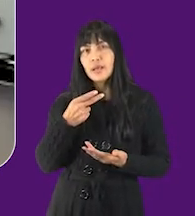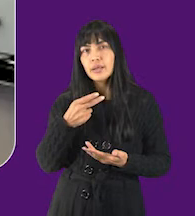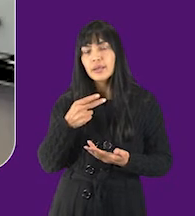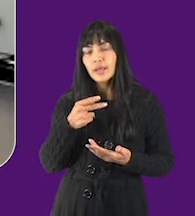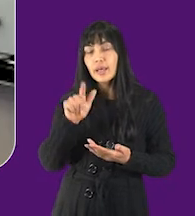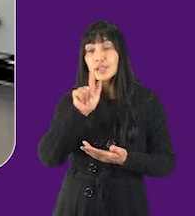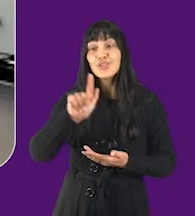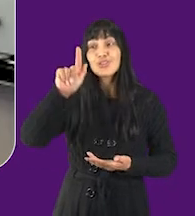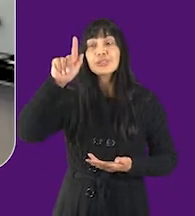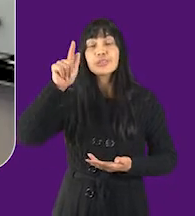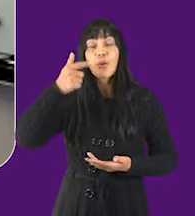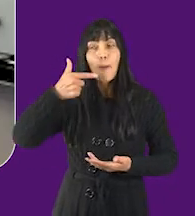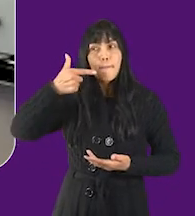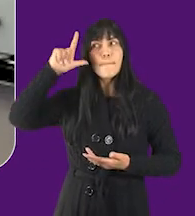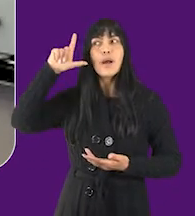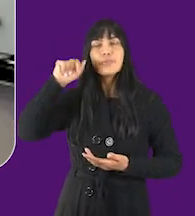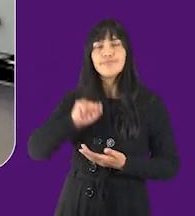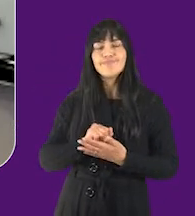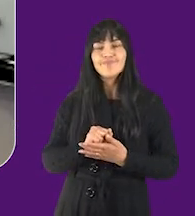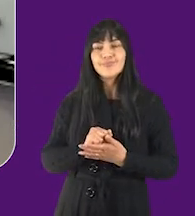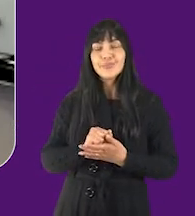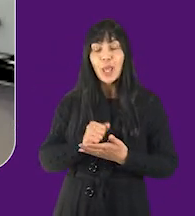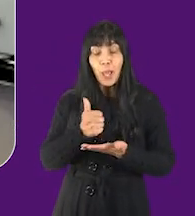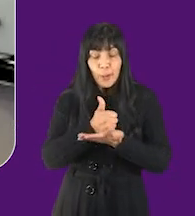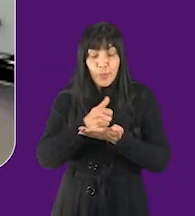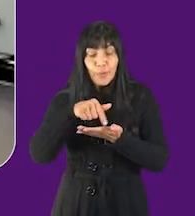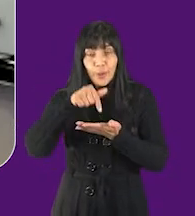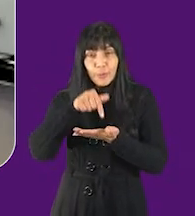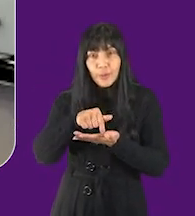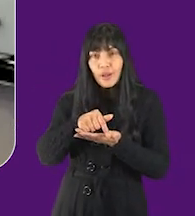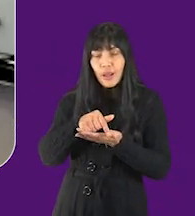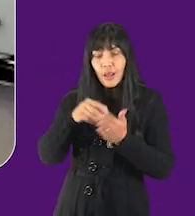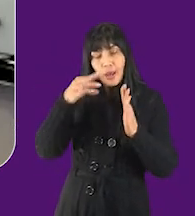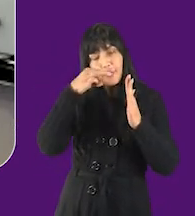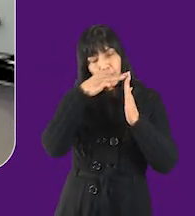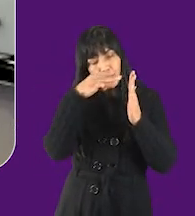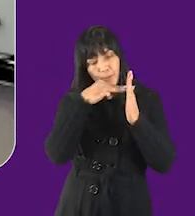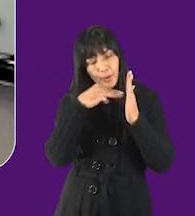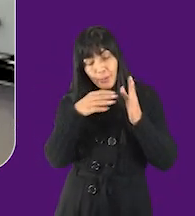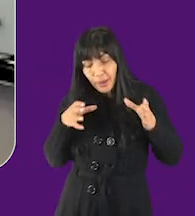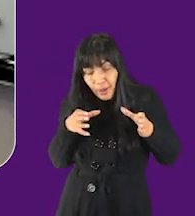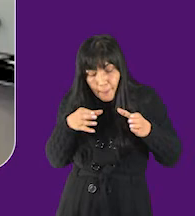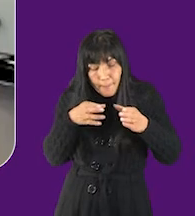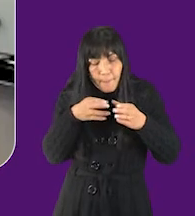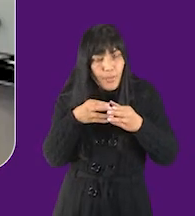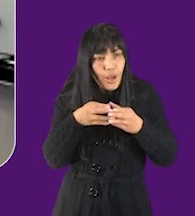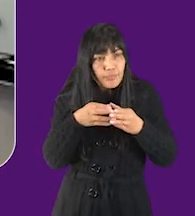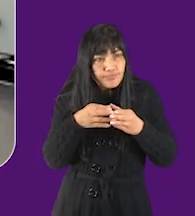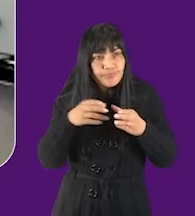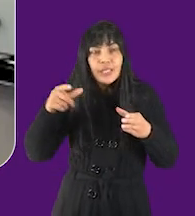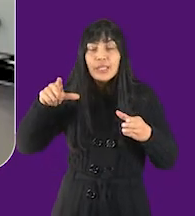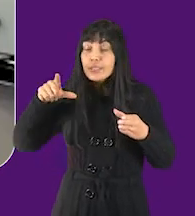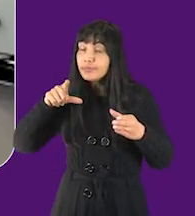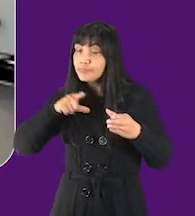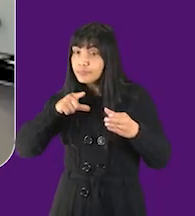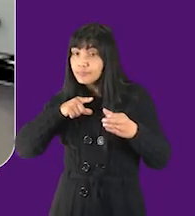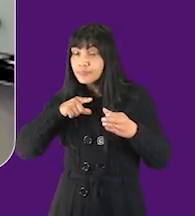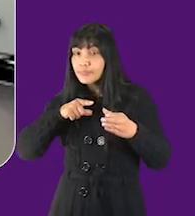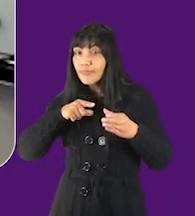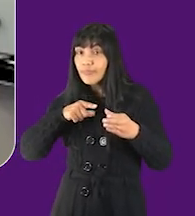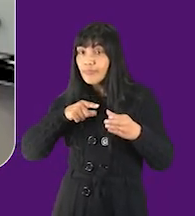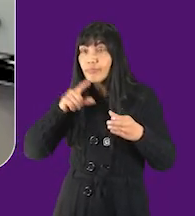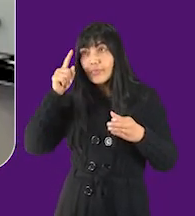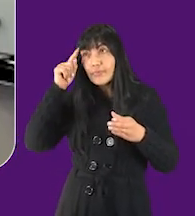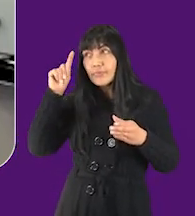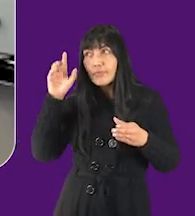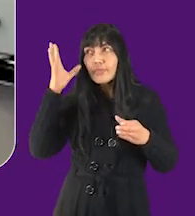gestão antecipada. Esse pilar, ele compreende um conjunto de metodologias que garantem a introdução ou